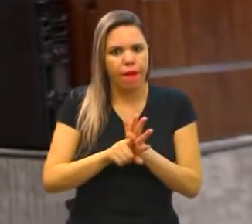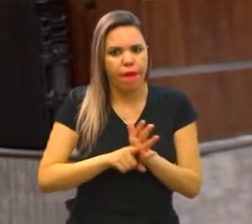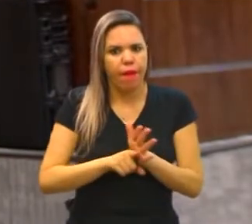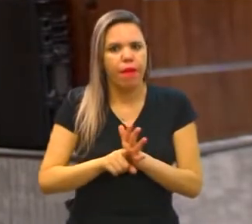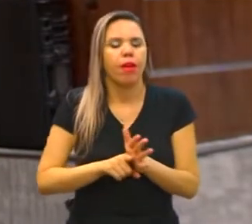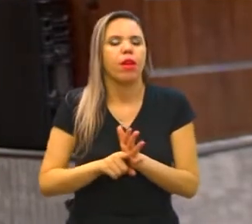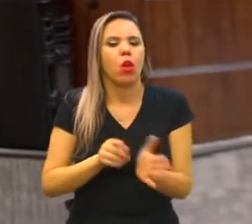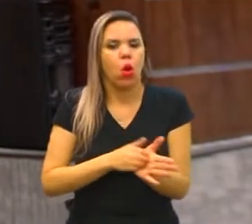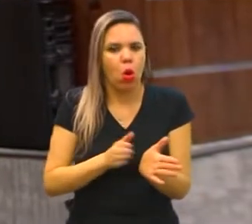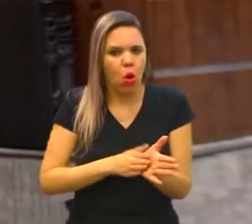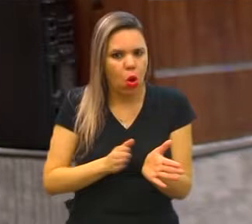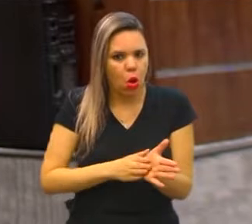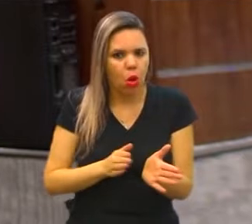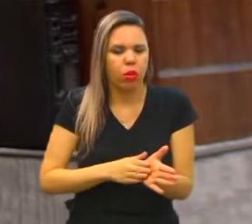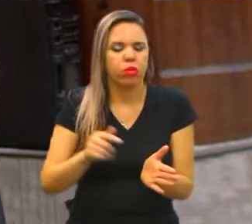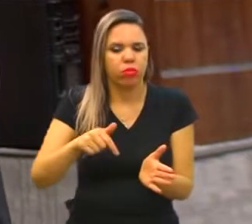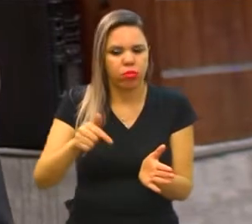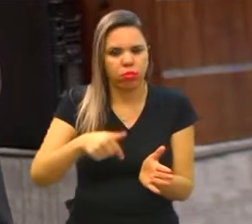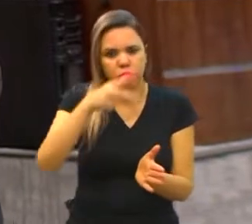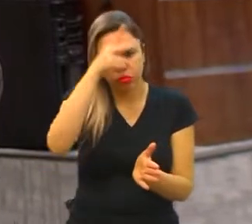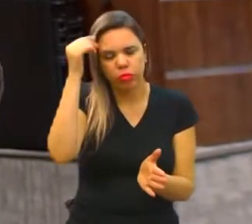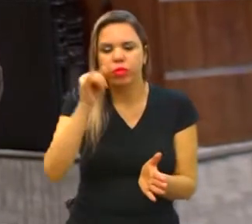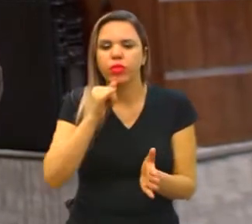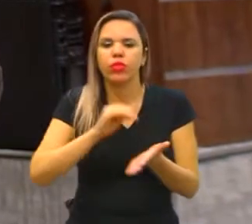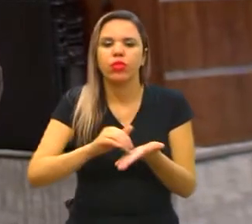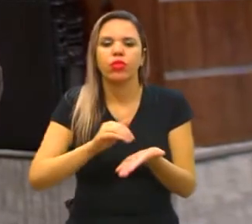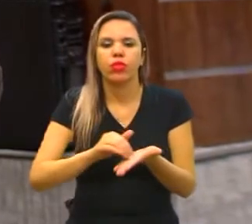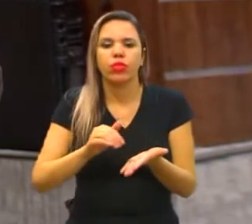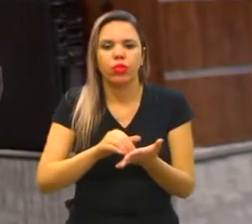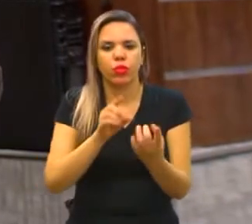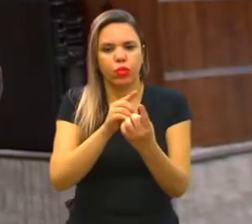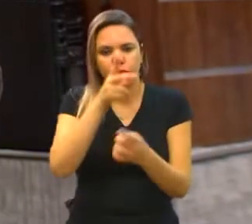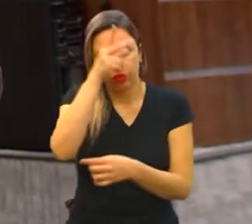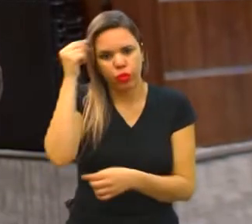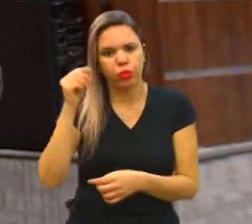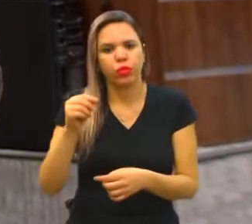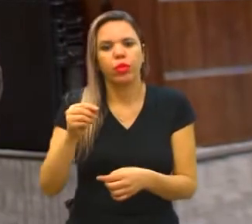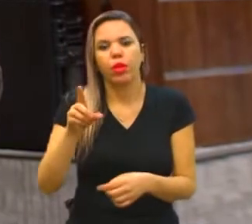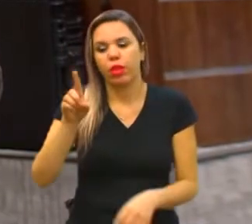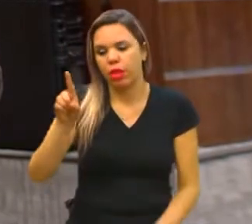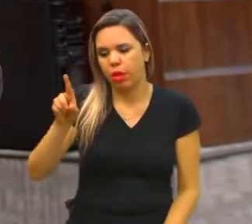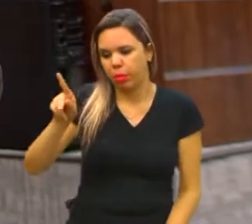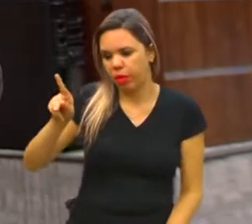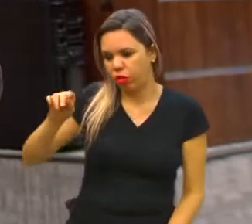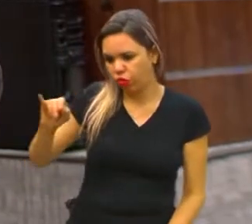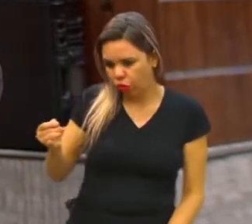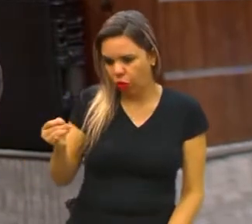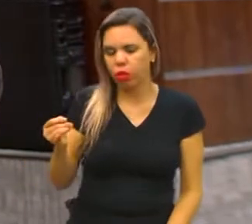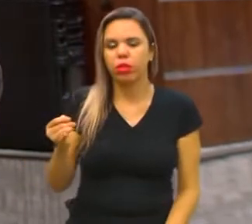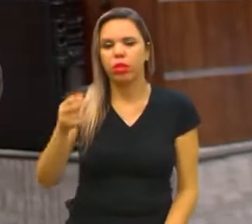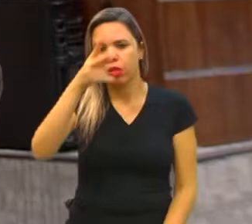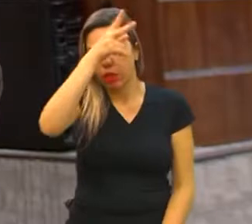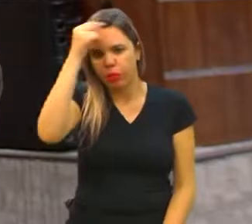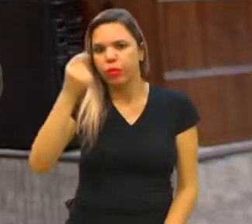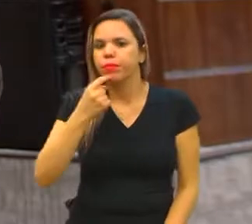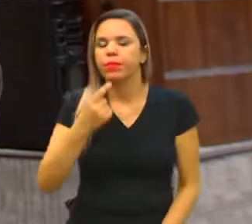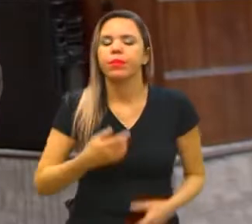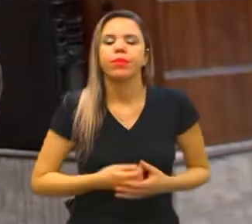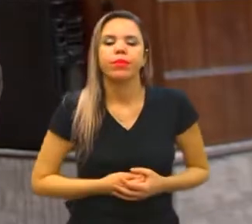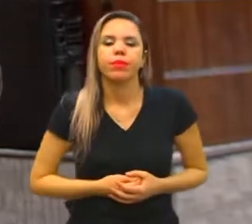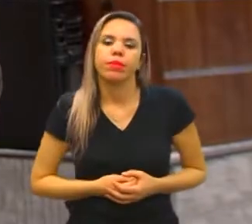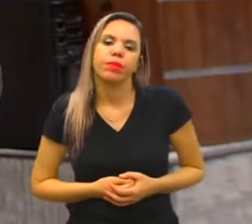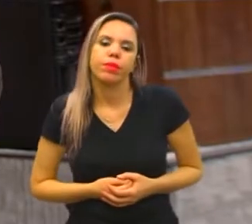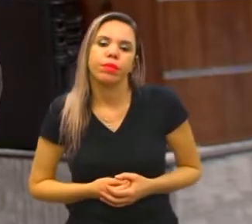ele cobra do poder público, no caso a Secretaria de Serviço Público e DPJ